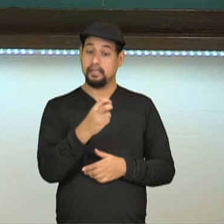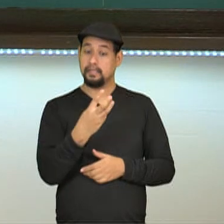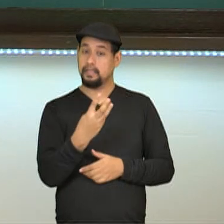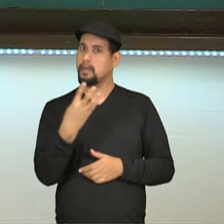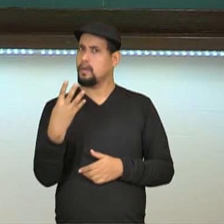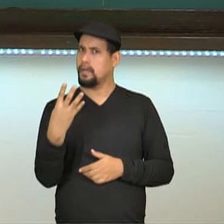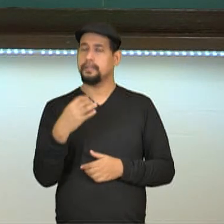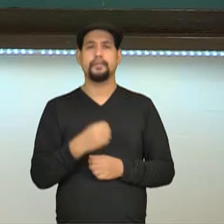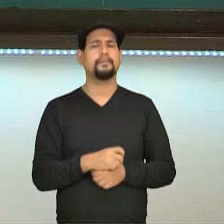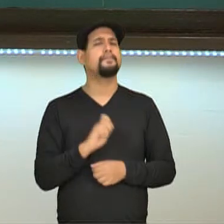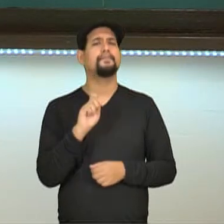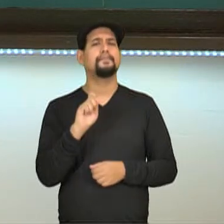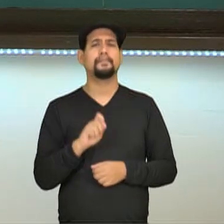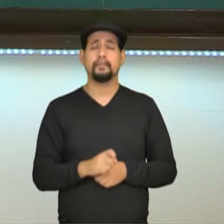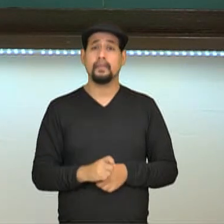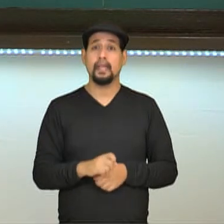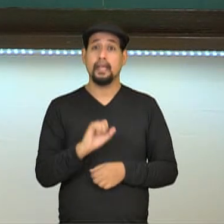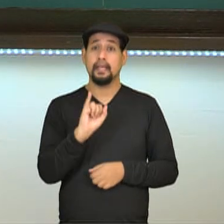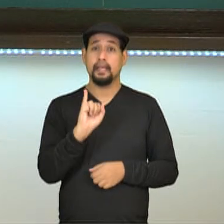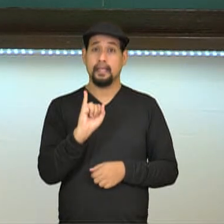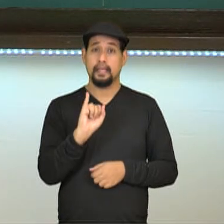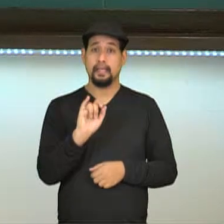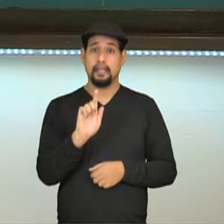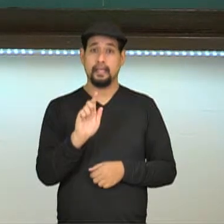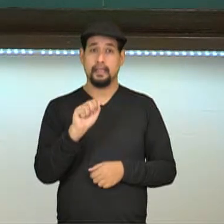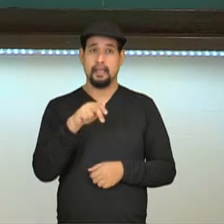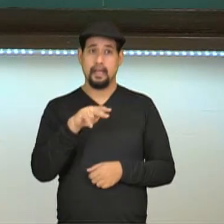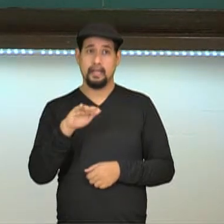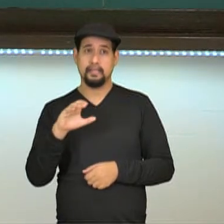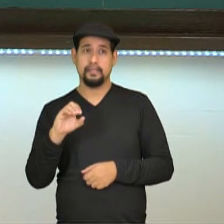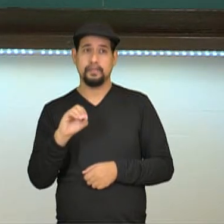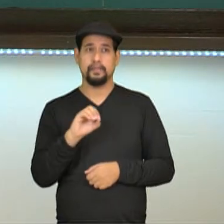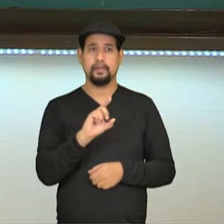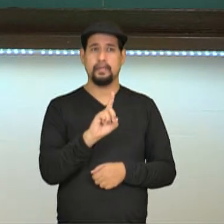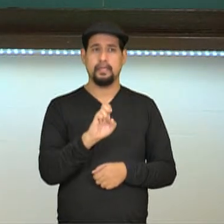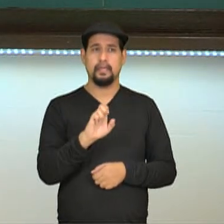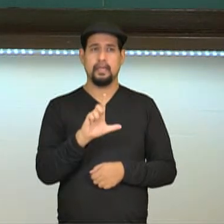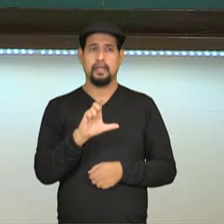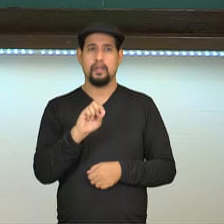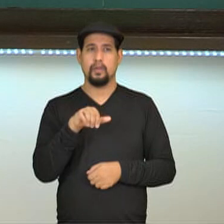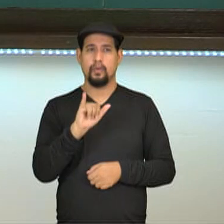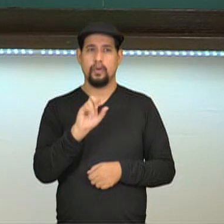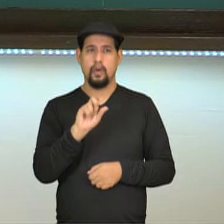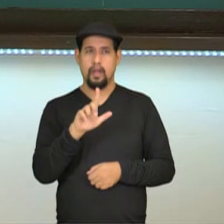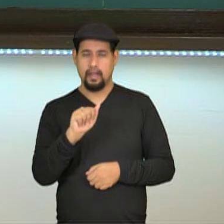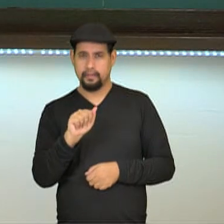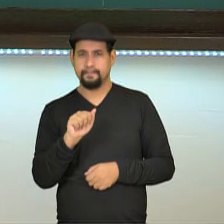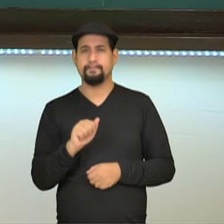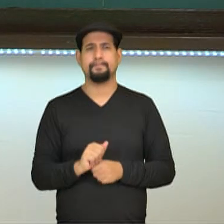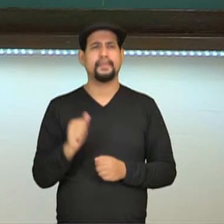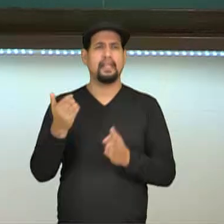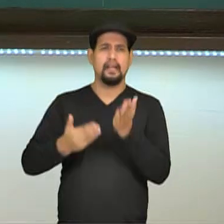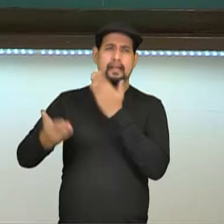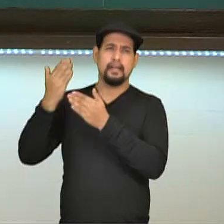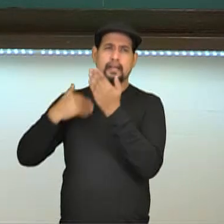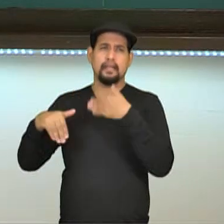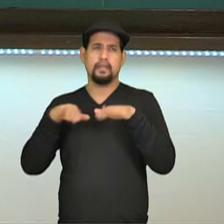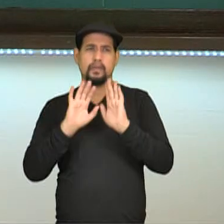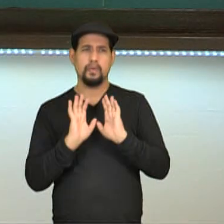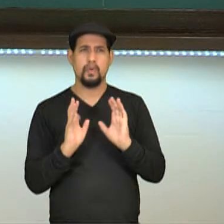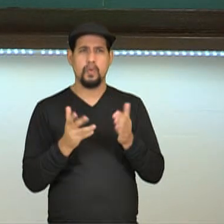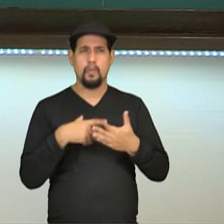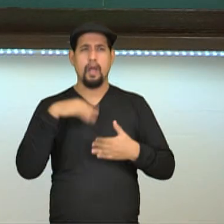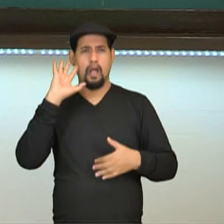1534 pelo Inácio de Loyola. Por quê? Com a intenção, naquele período, a gente tem que lembrar que o colonialismo